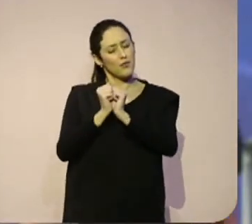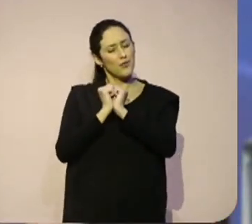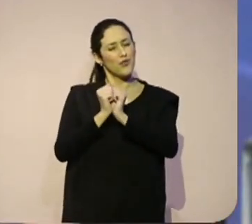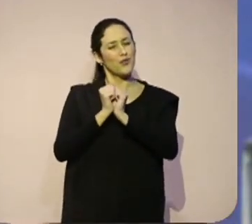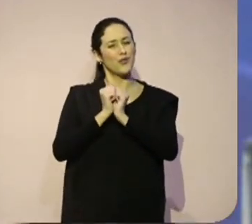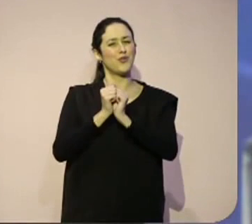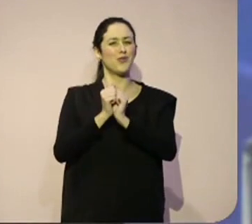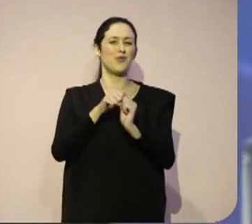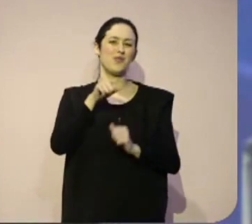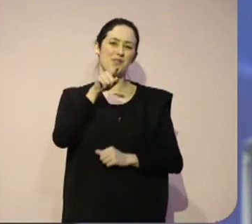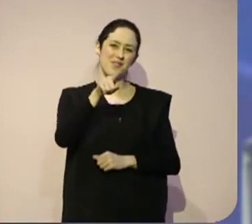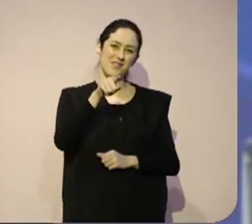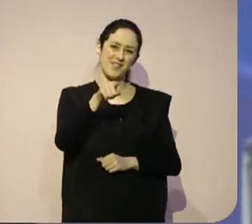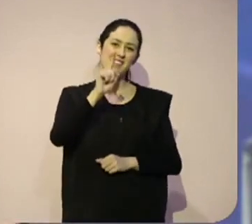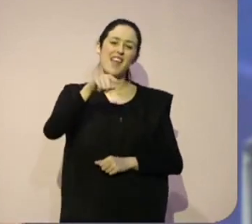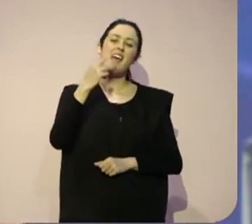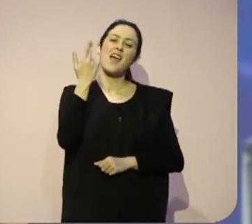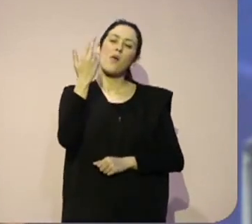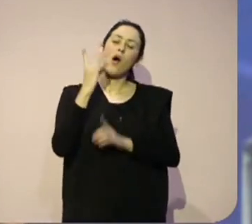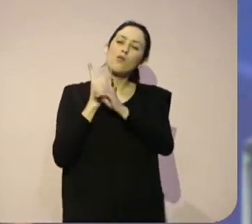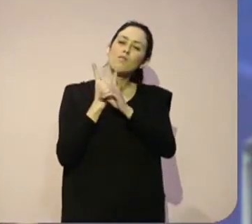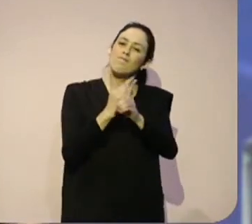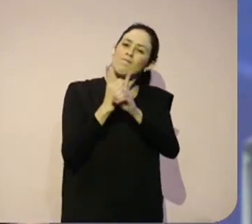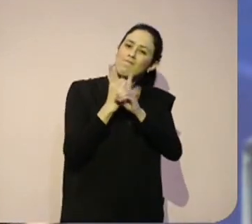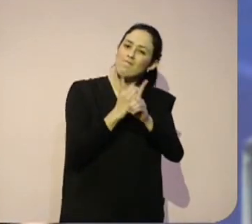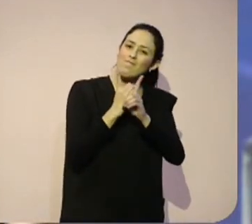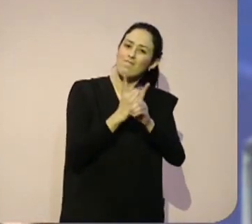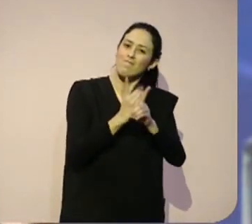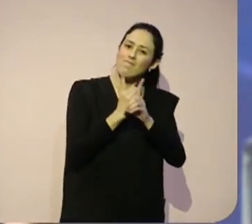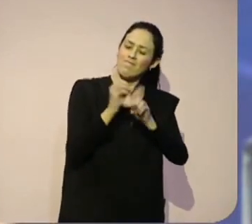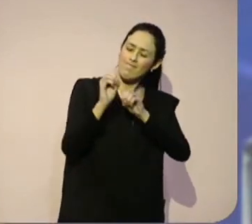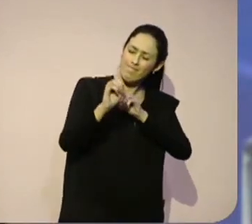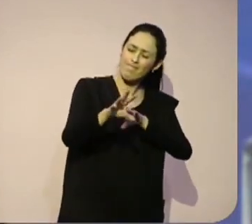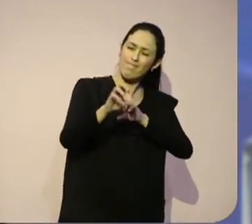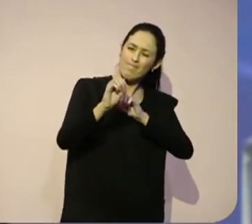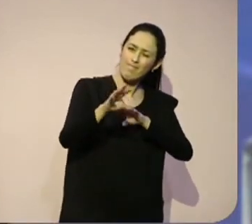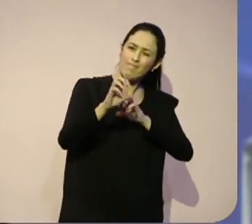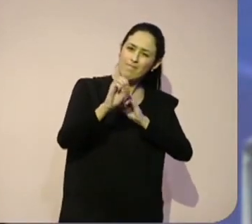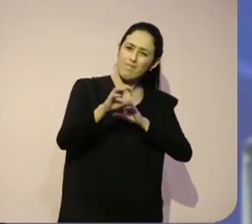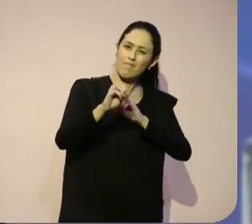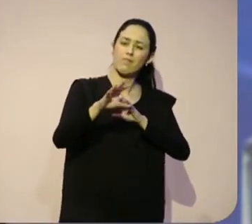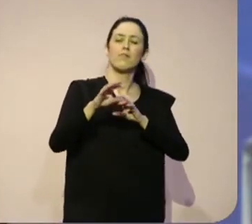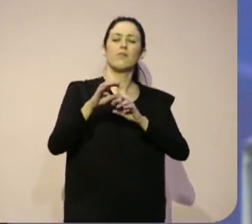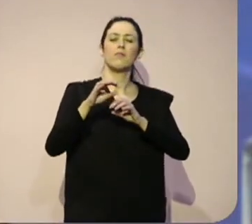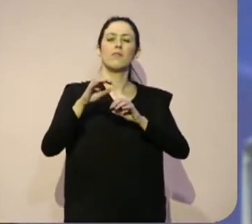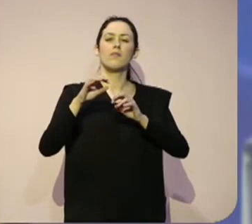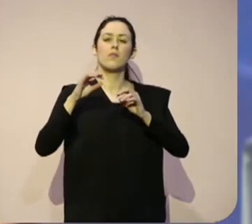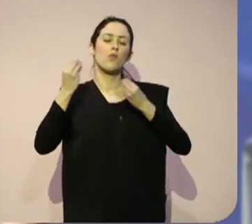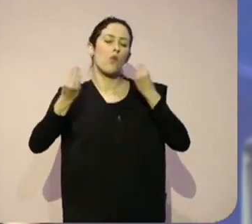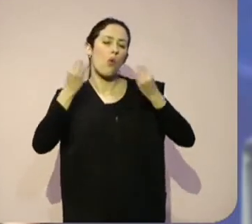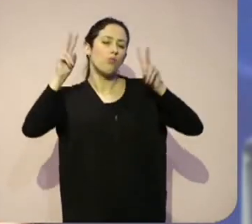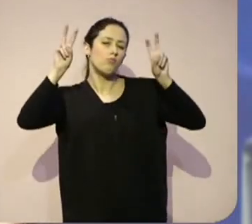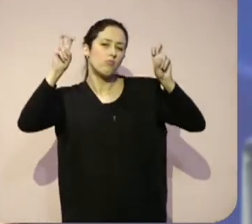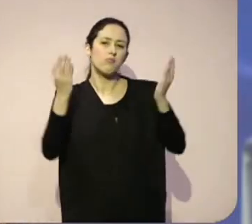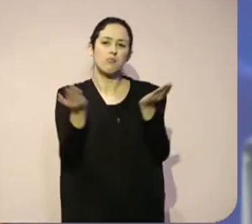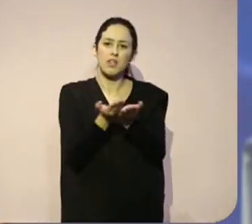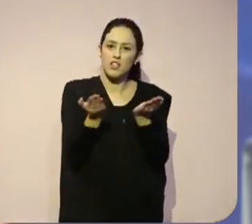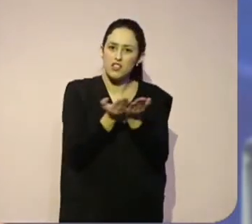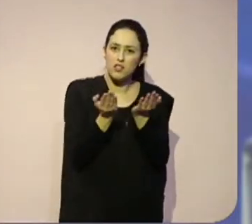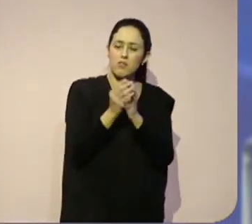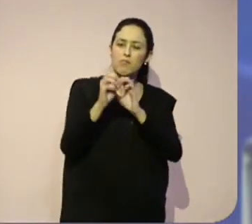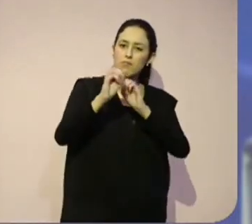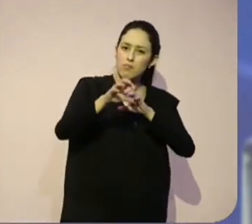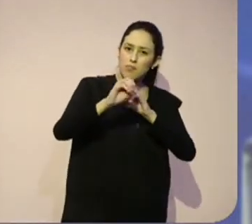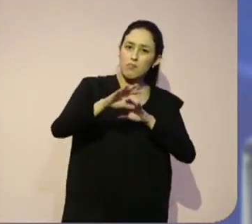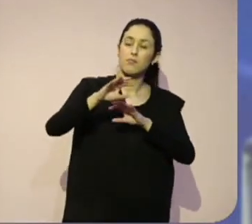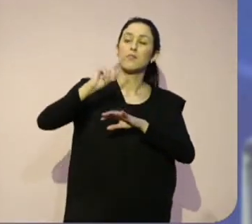processos que nós chamamos de discipulado. Você vai estudar a base do cristianismo, depois você vai estudar outras coisas que vão